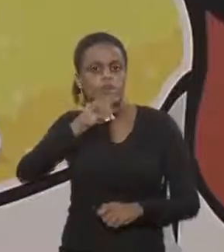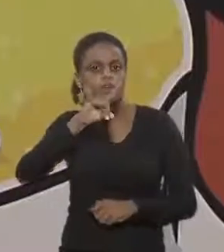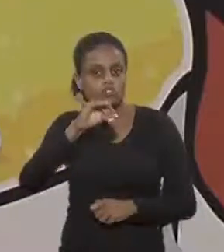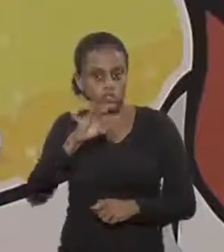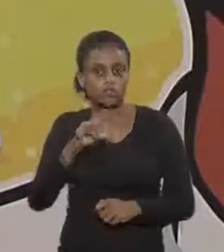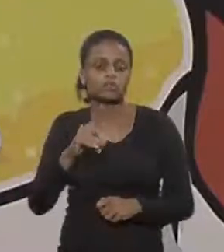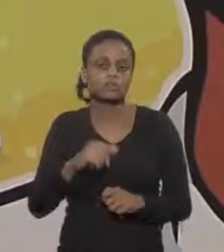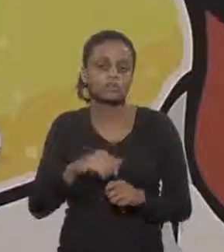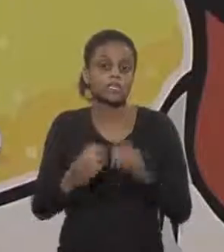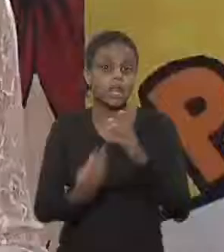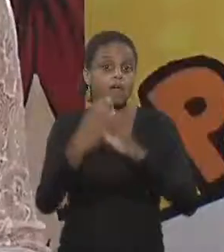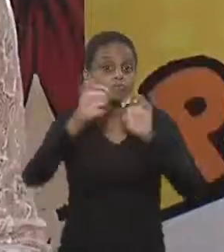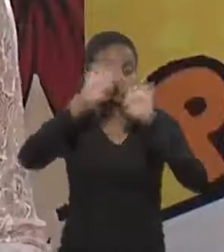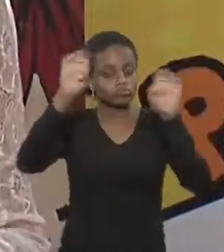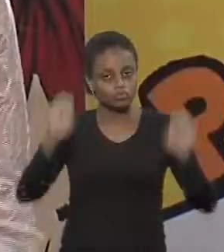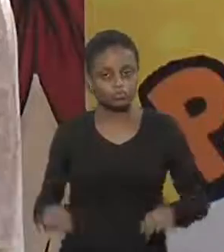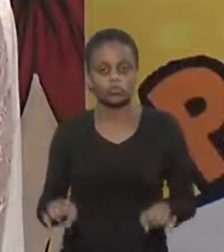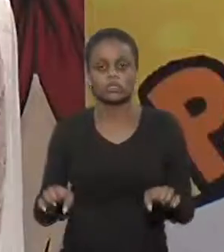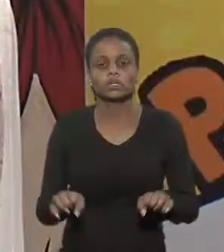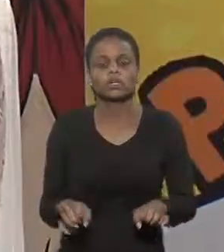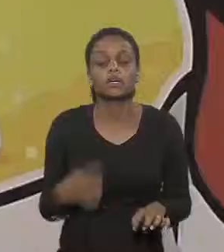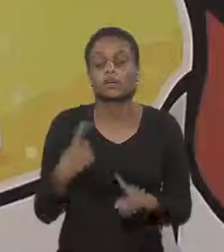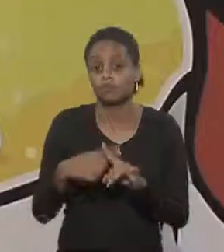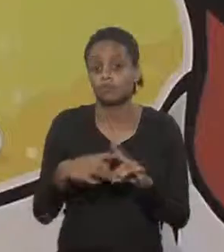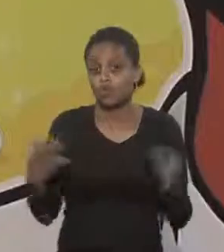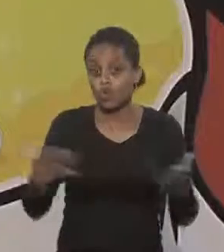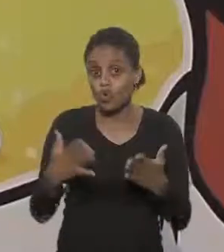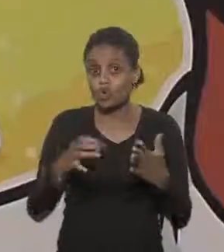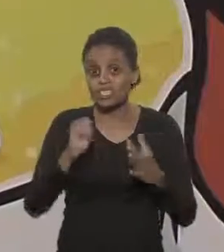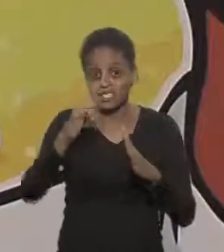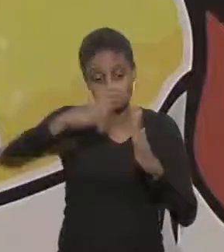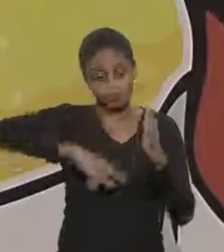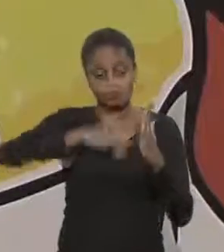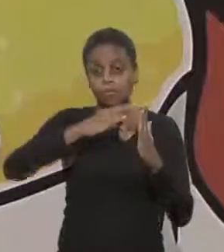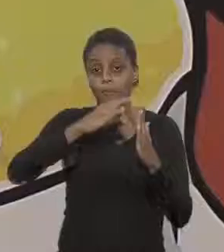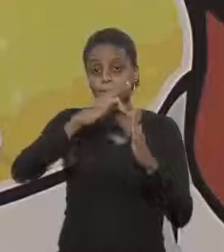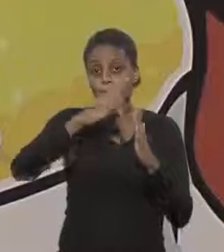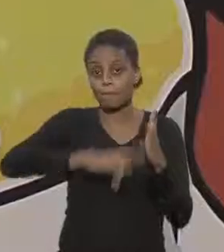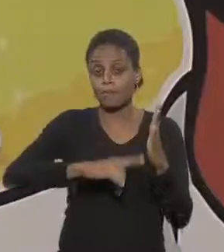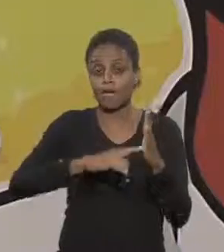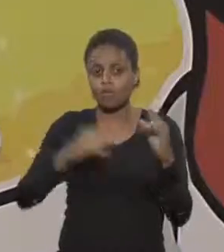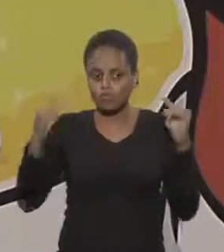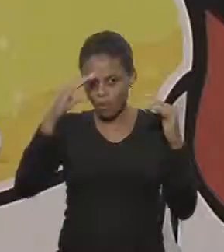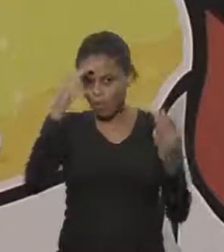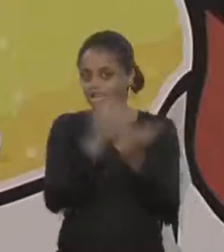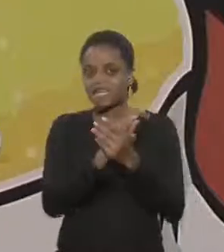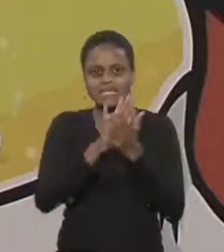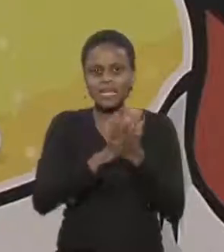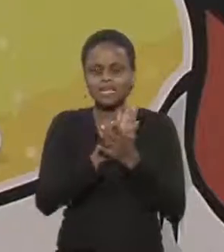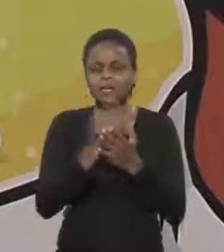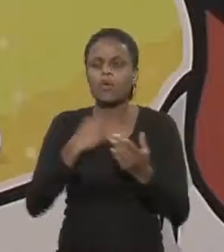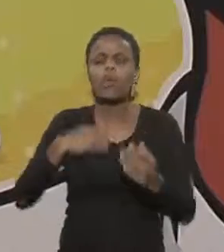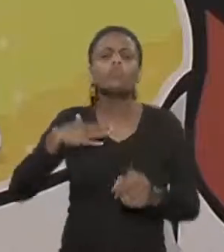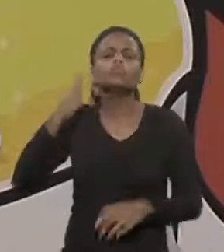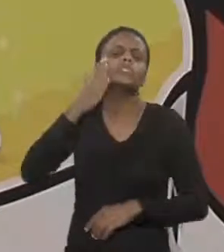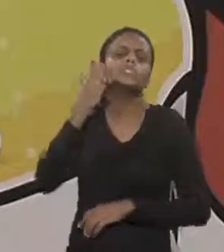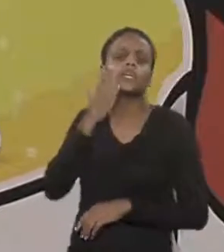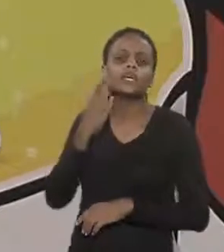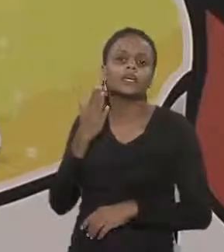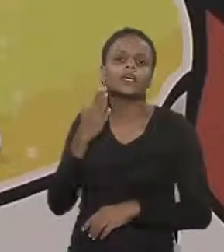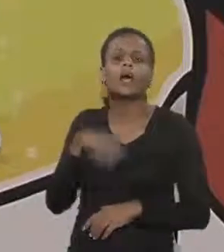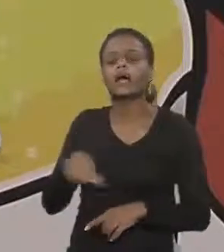dessa medida. Fazer essa estruturação. Fazer essa estruturação, porque hoje, se a medida não é cumprida, como é que a gente